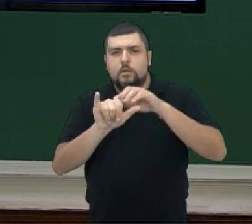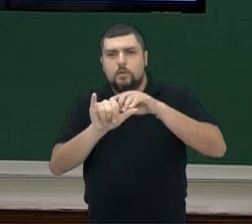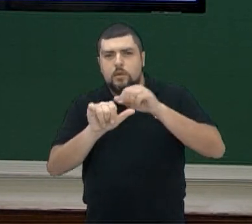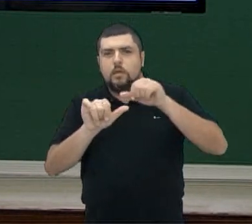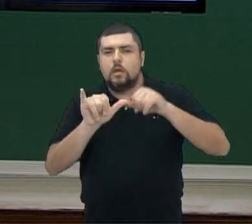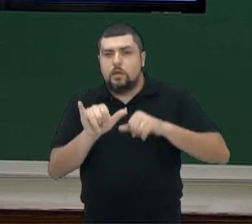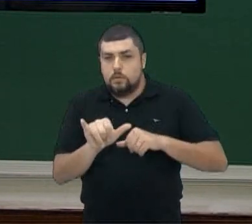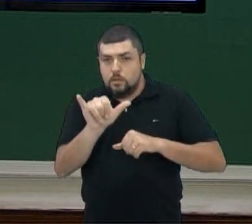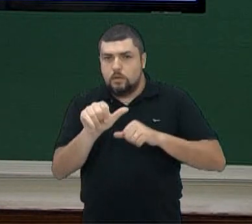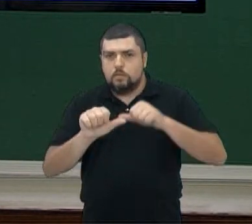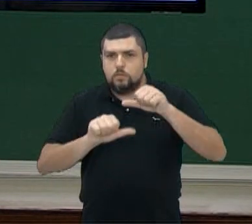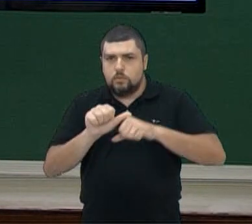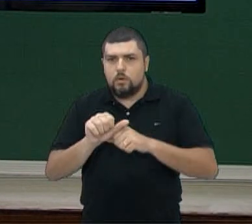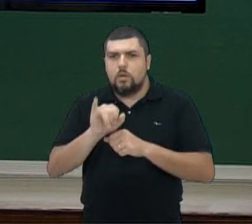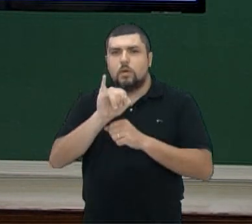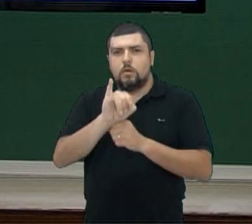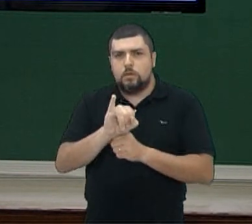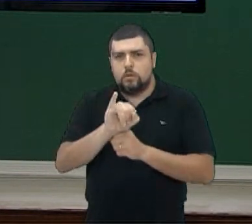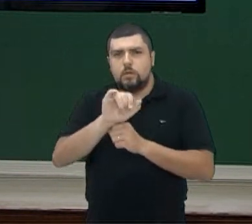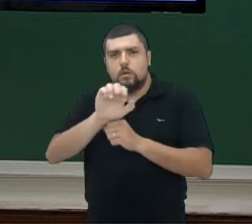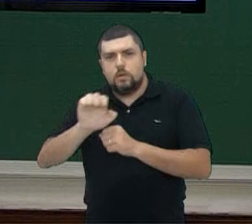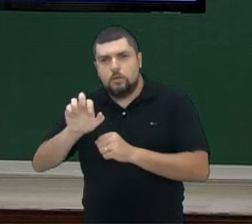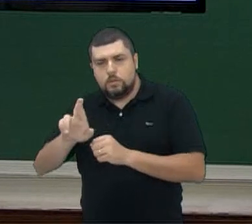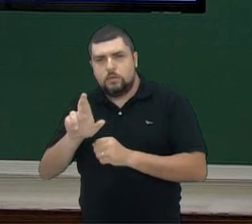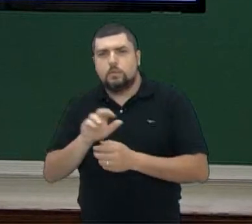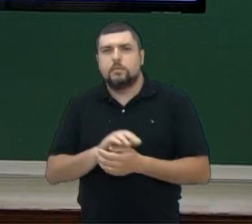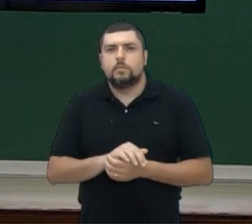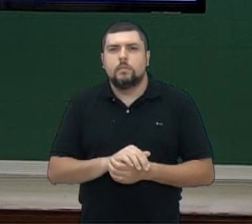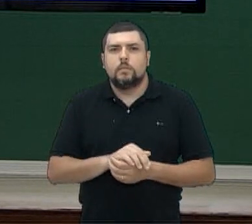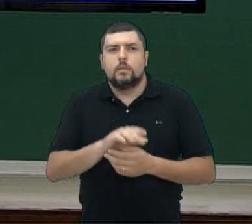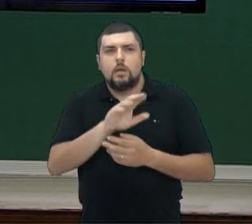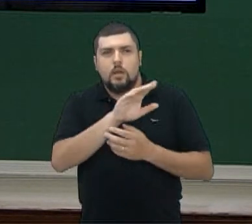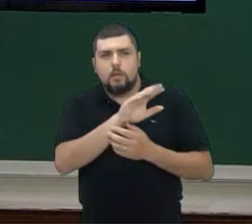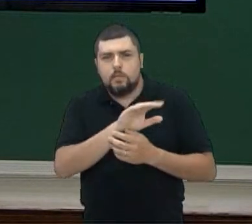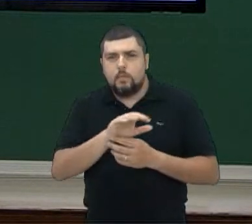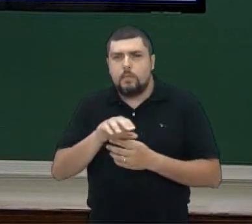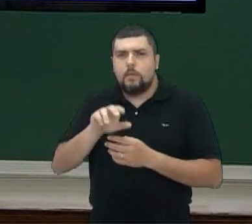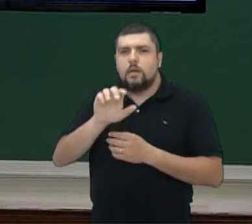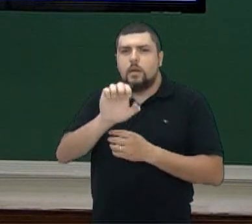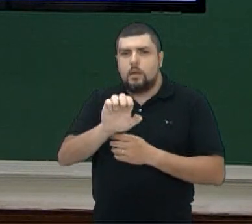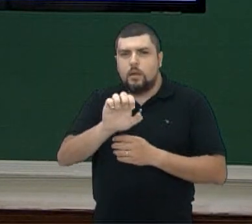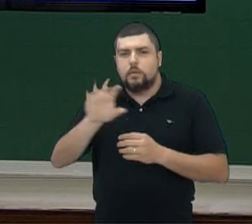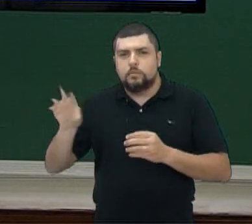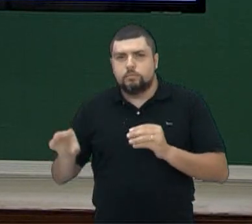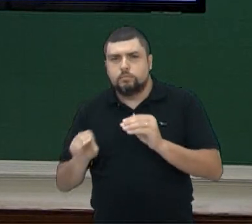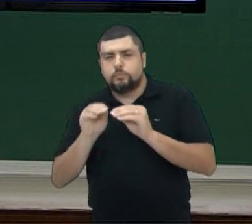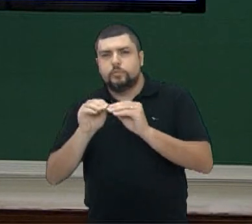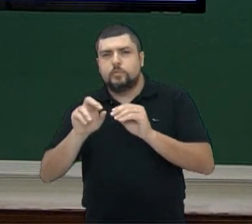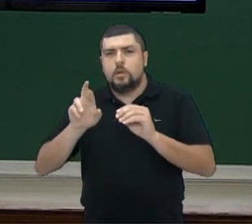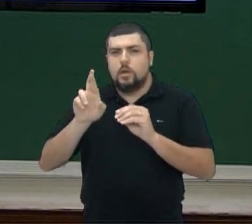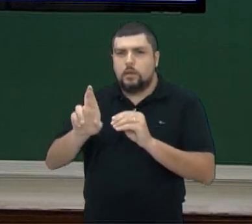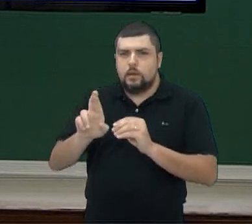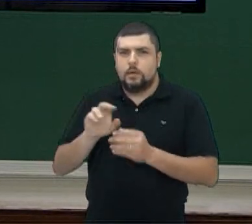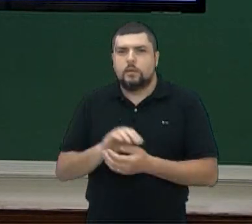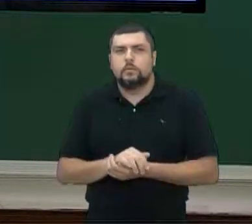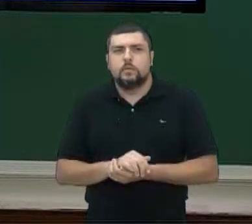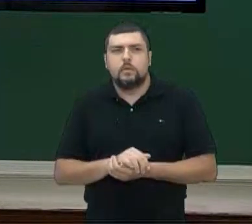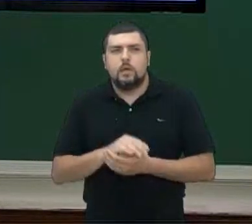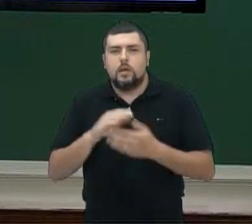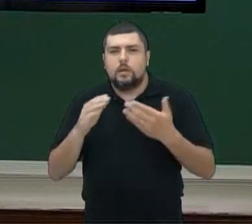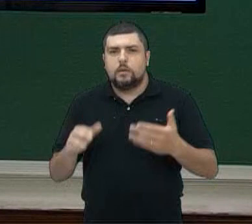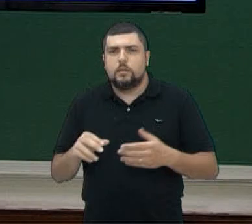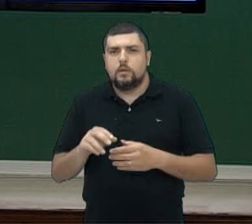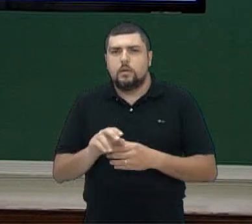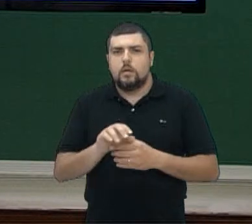O nice já termina com E, você acrescenta somente o R. O thin, ele é consoante, vogal, consoante, você